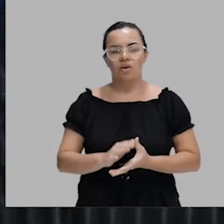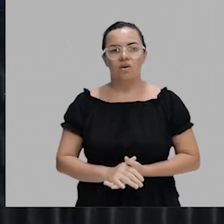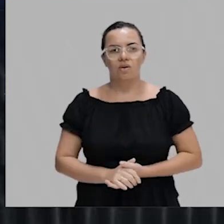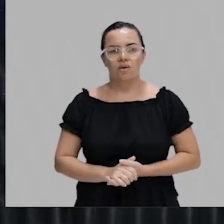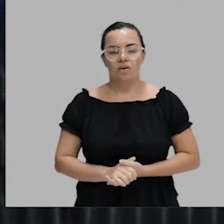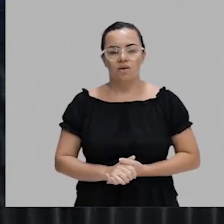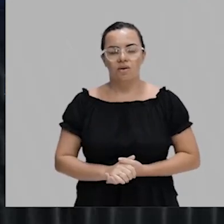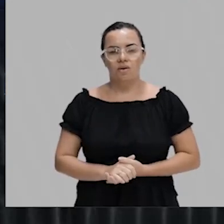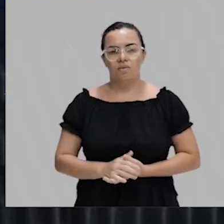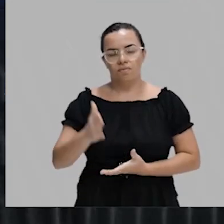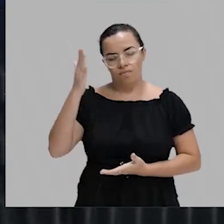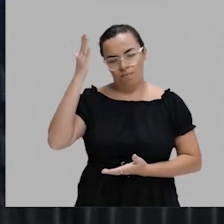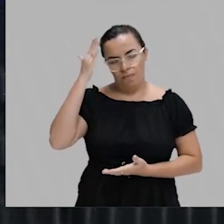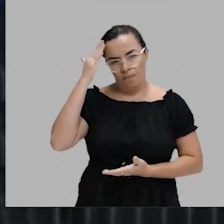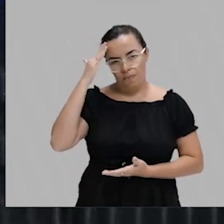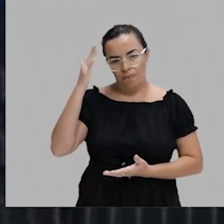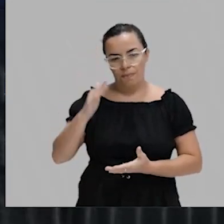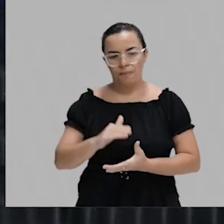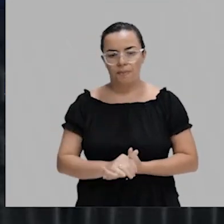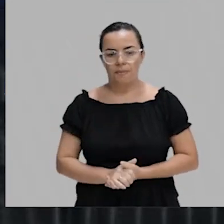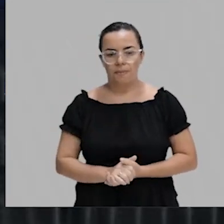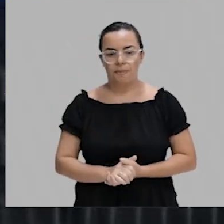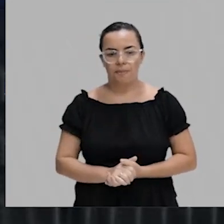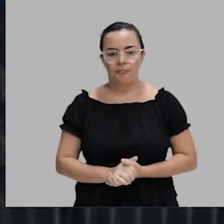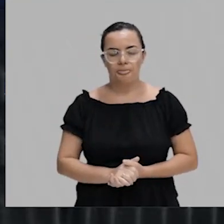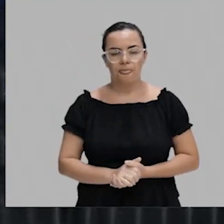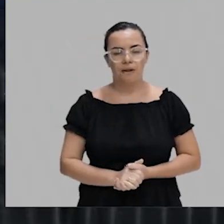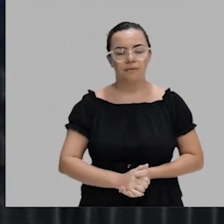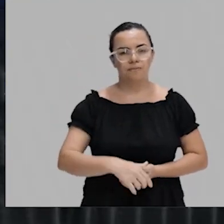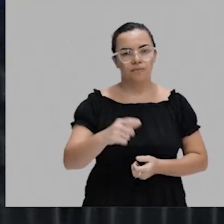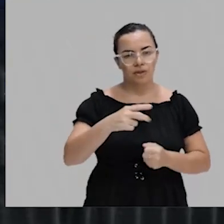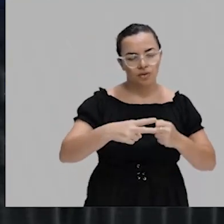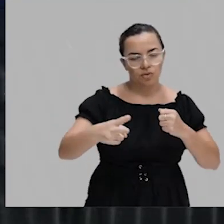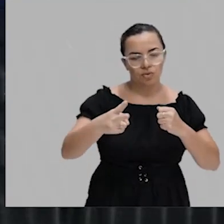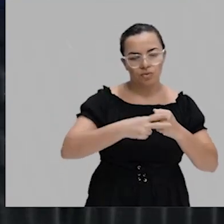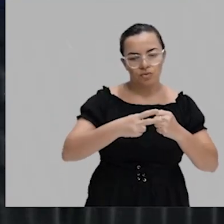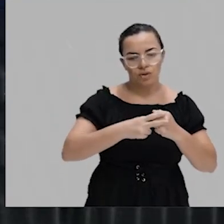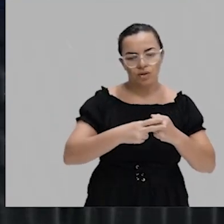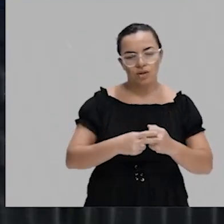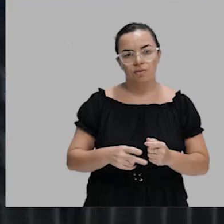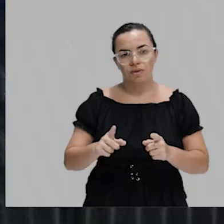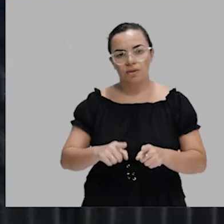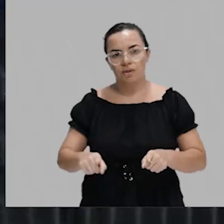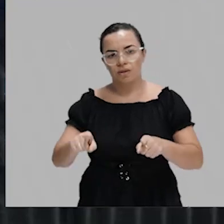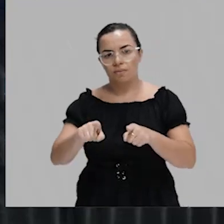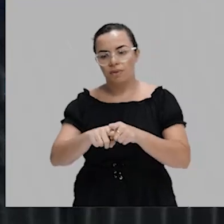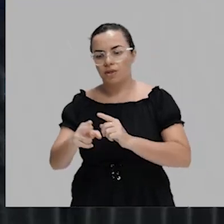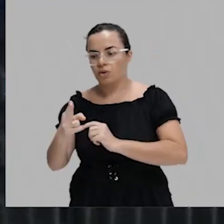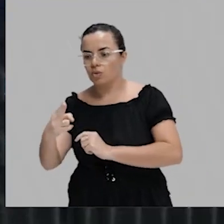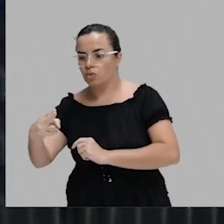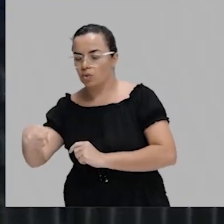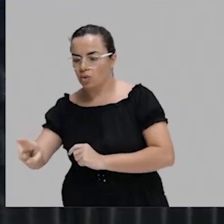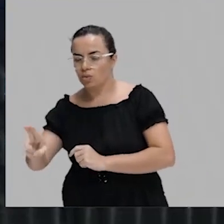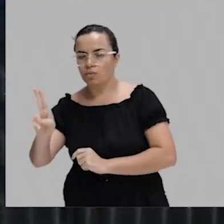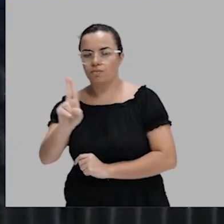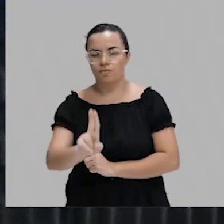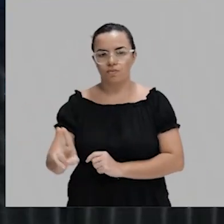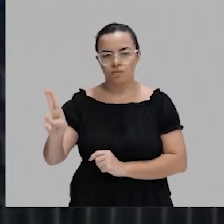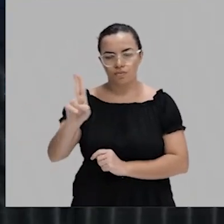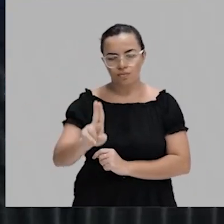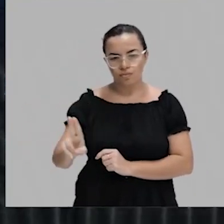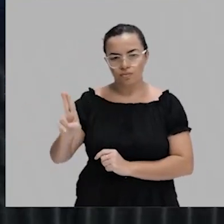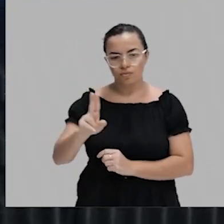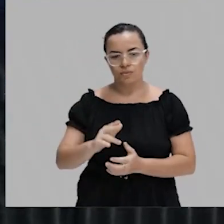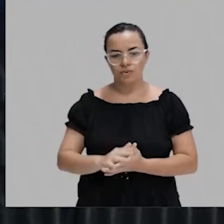né? Então, deu para entender. Eu tenho agradar verbo e agradável nome. Até aqui tudo bem? Estamos falando de